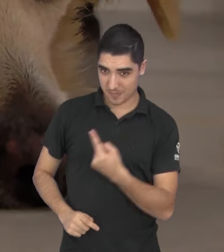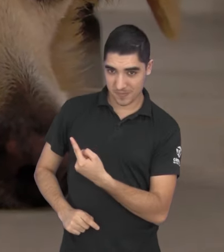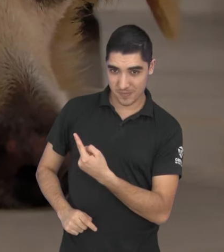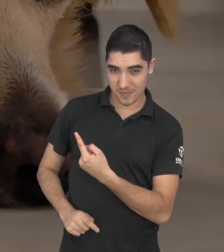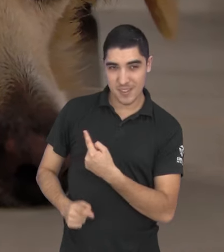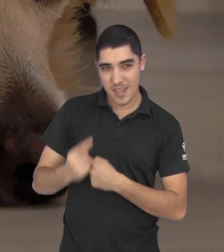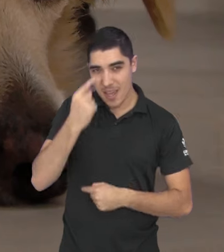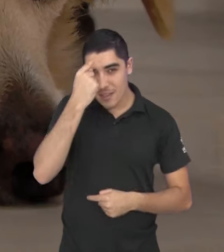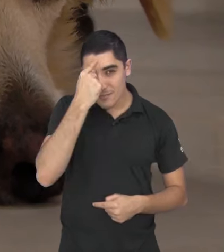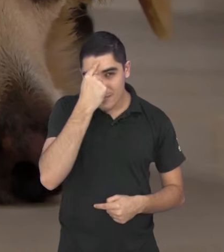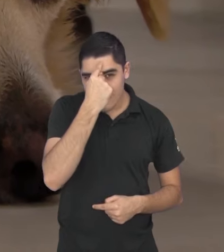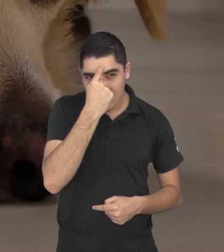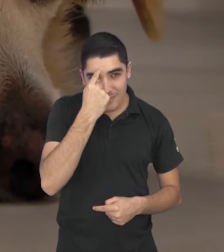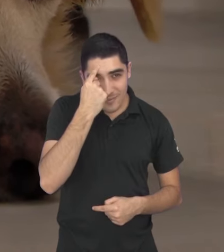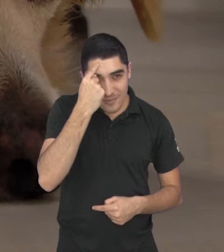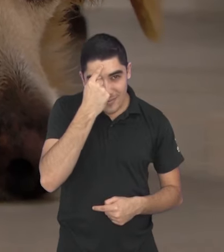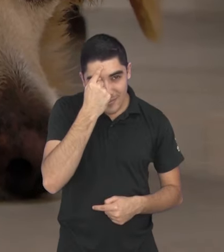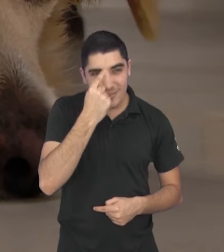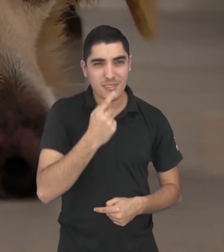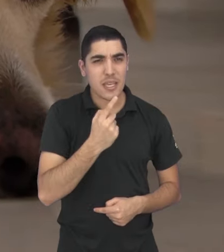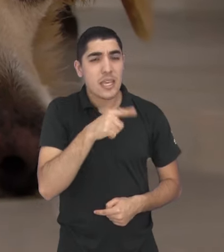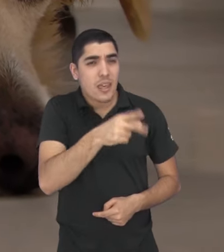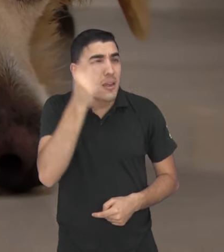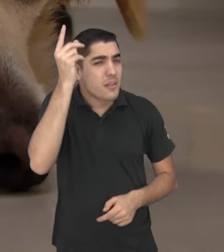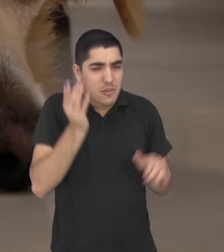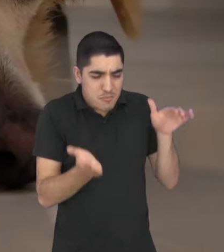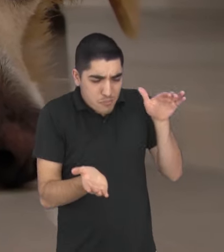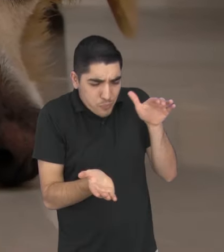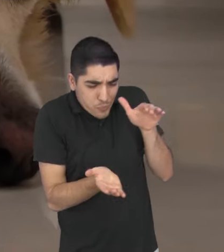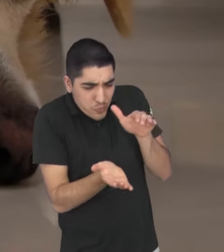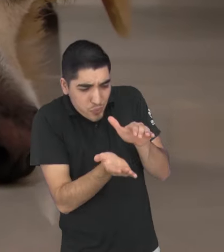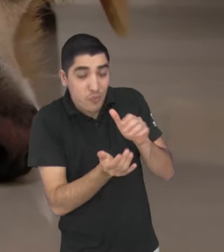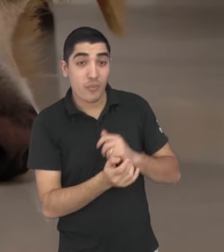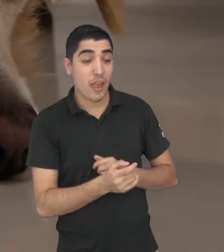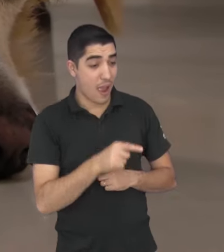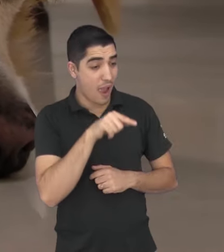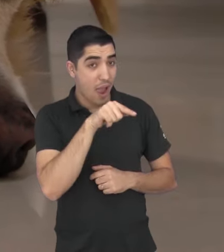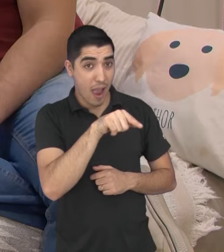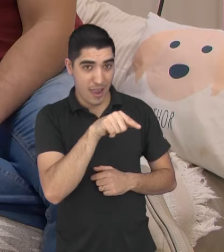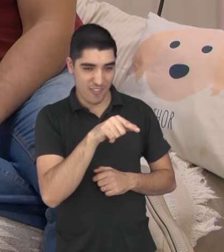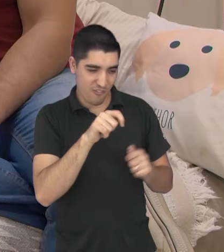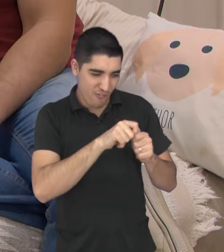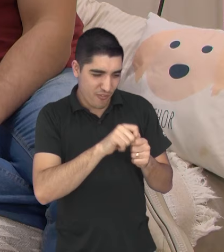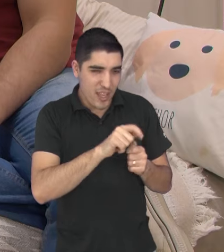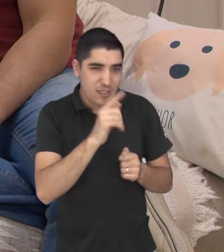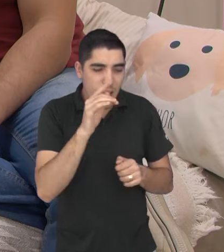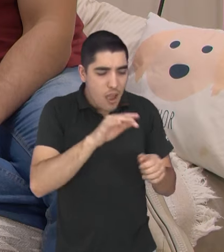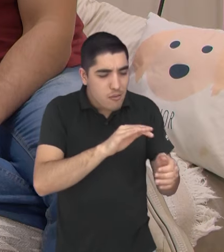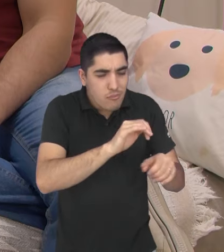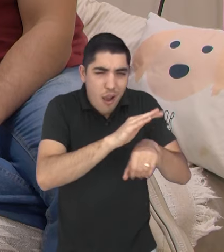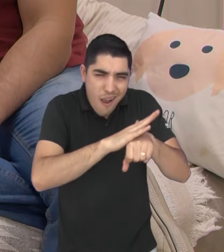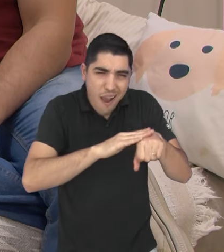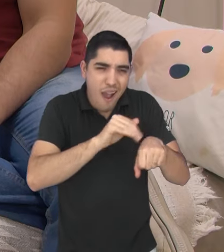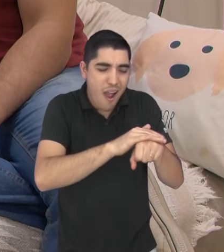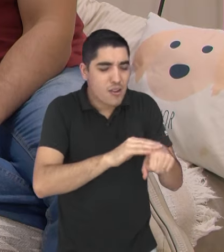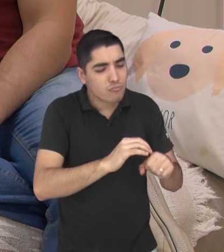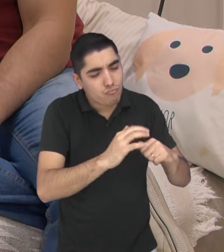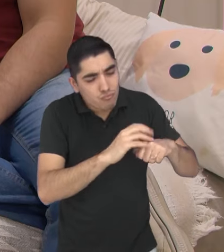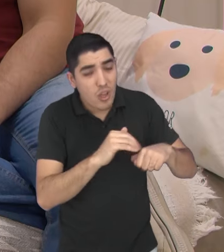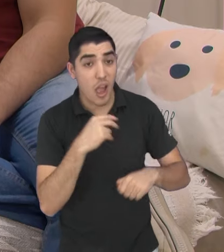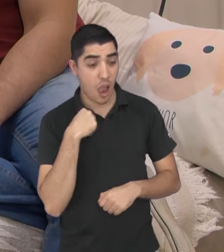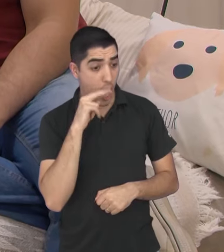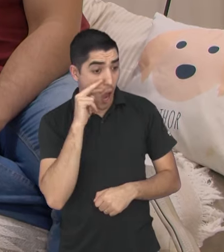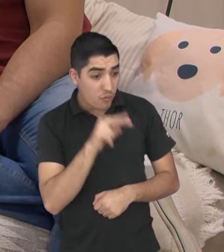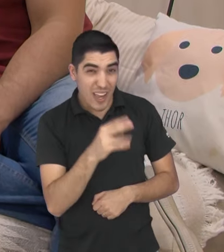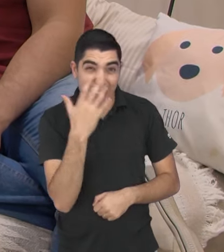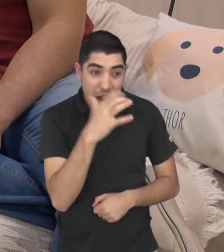E ele tem isso desde filhote. E aí ela fez carinho na cabeça dele. Quando eu cheguei lá pra ver os cachorros pra adotar, só